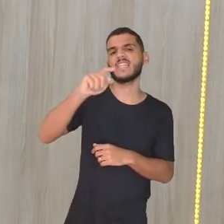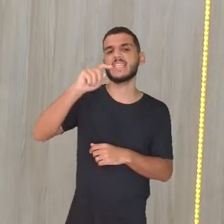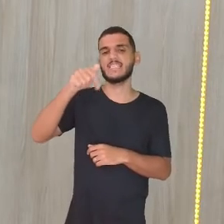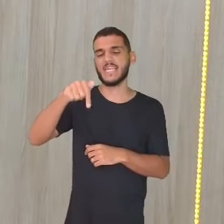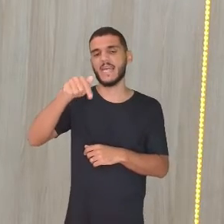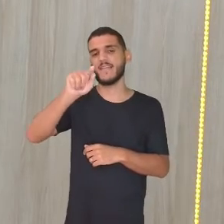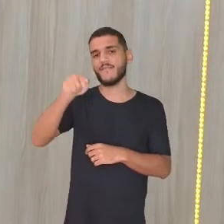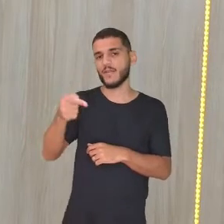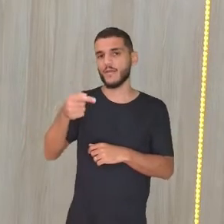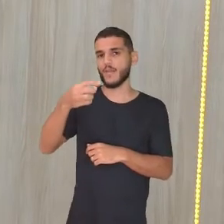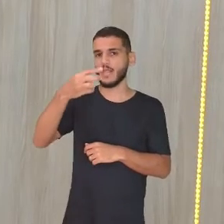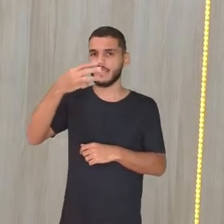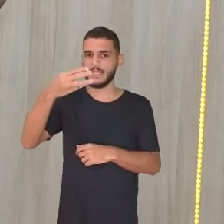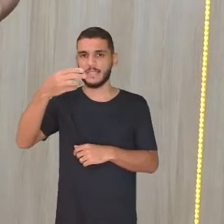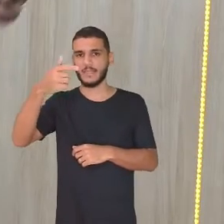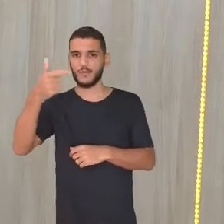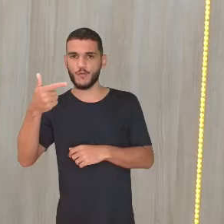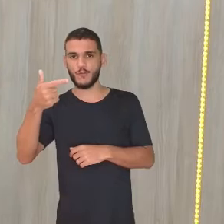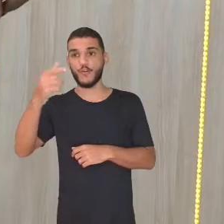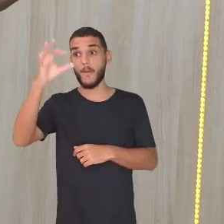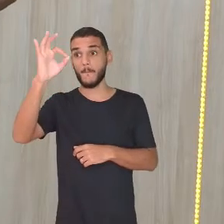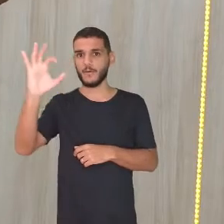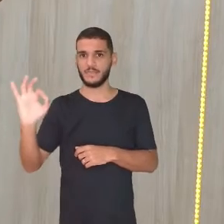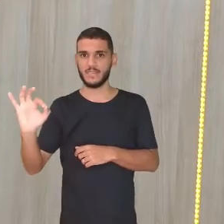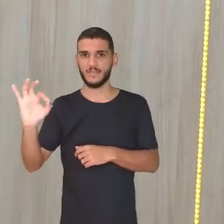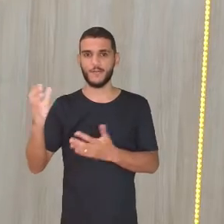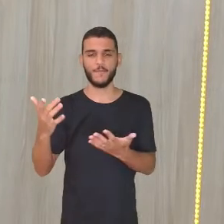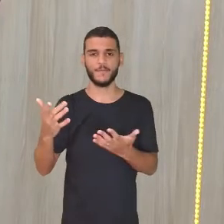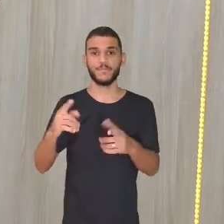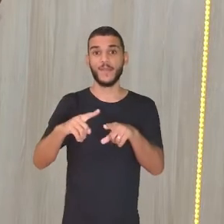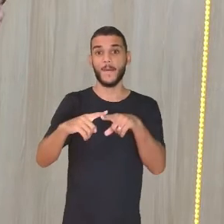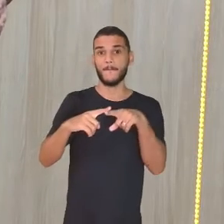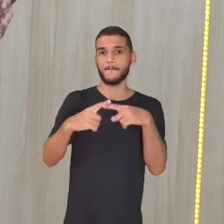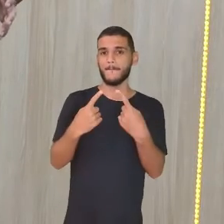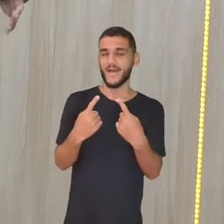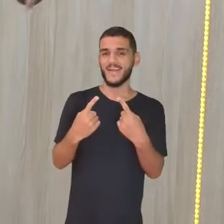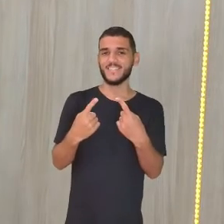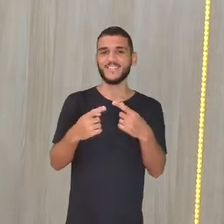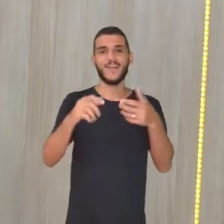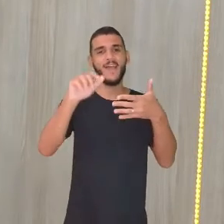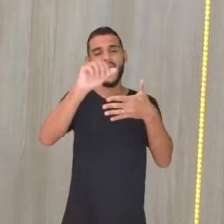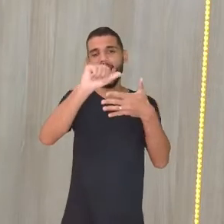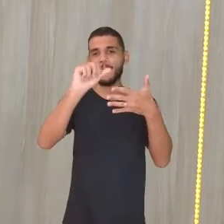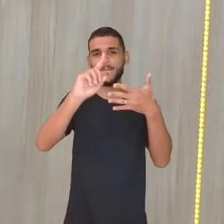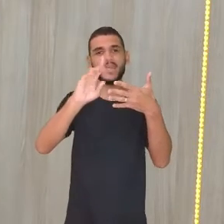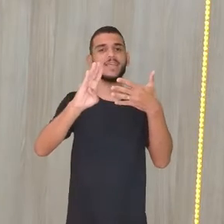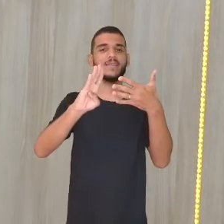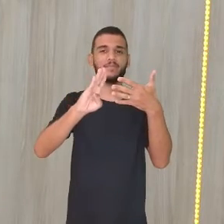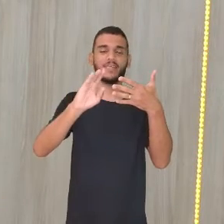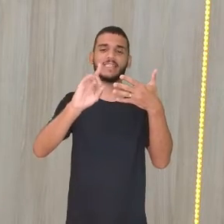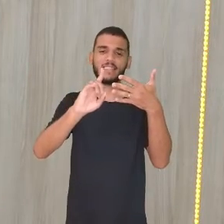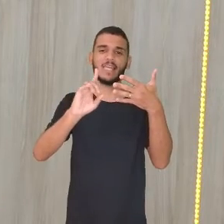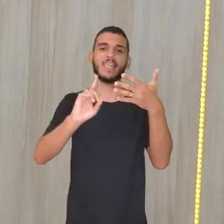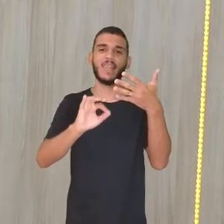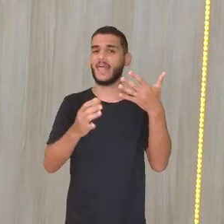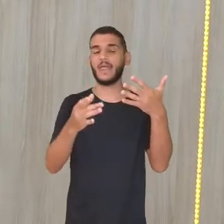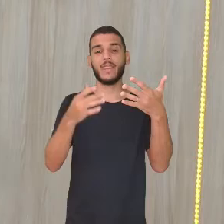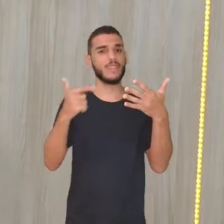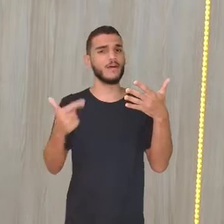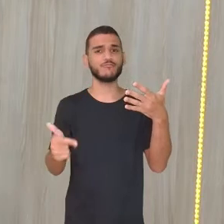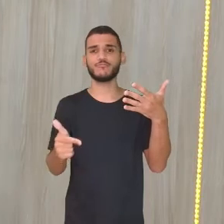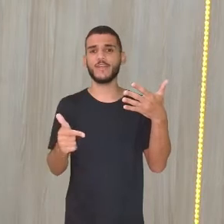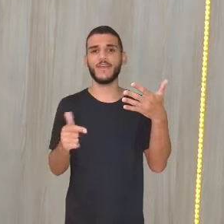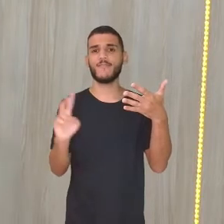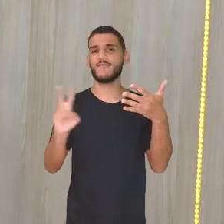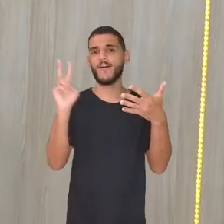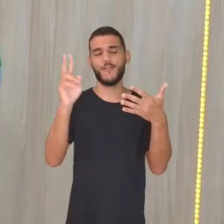47,32%, mas nas alternativas não tem esse valor. Nas alternativas ele coloca maior que 20 e